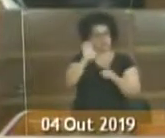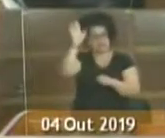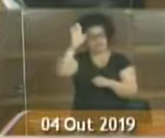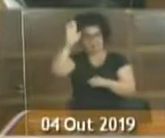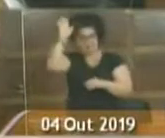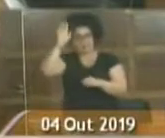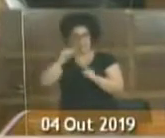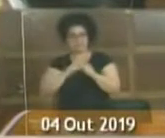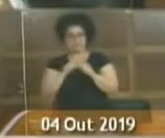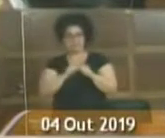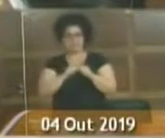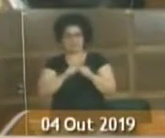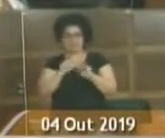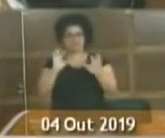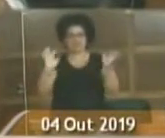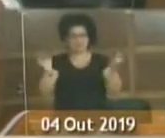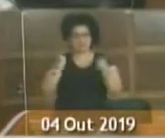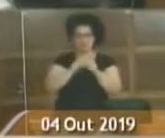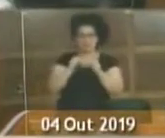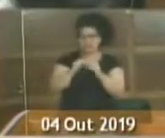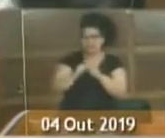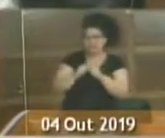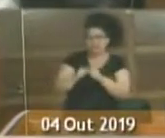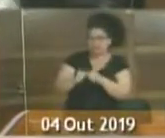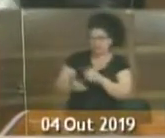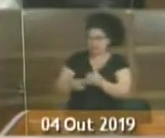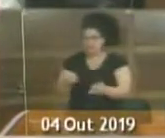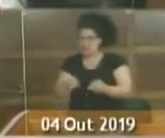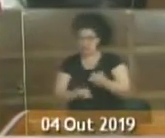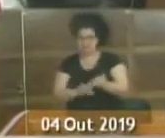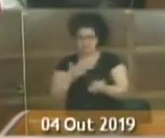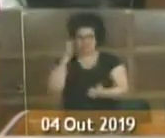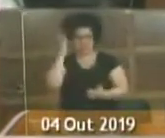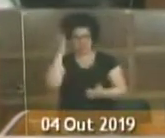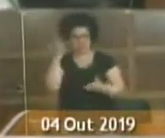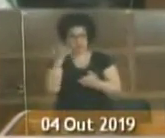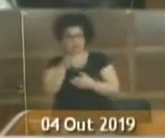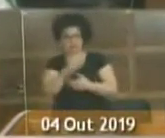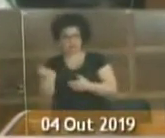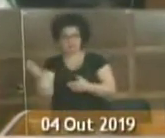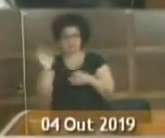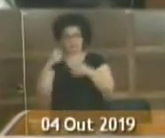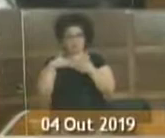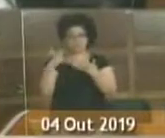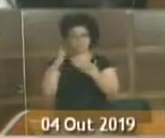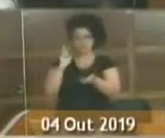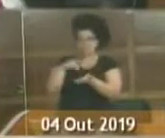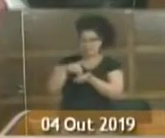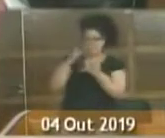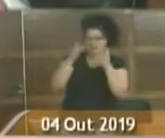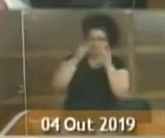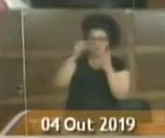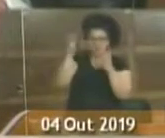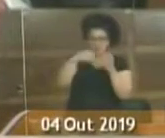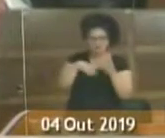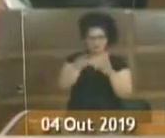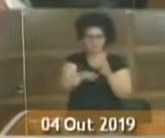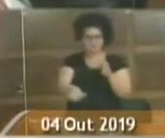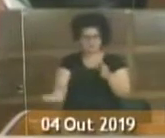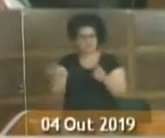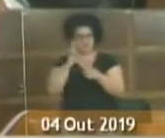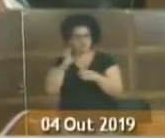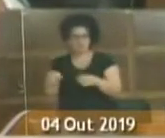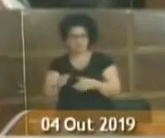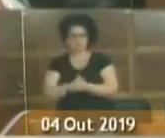sinalizando que o adestrador está lá e parece que está querendo ir embora, mas aí eu estou pedindo para a Cláudia dar uma